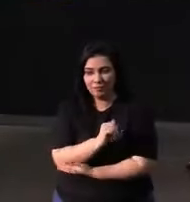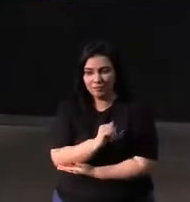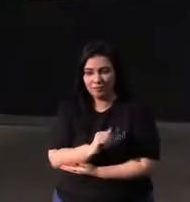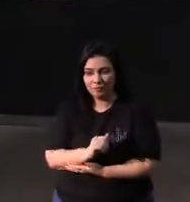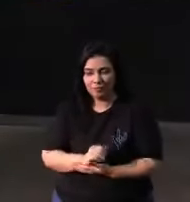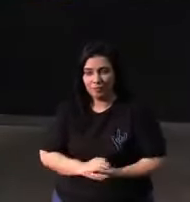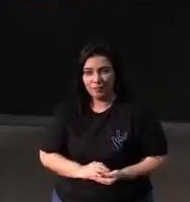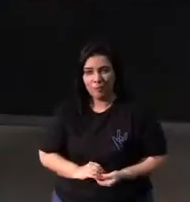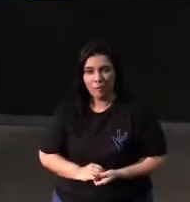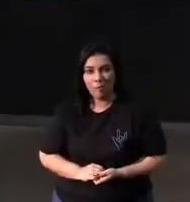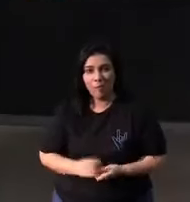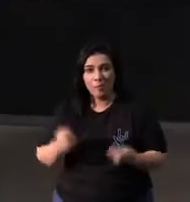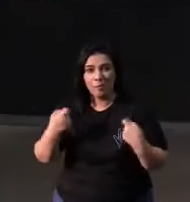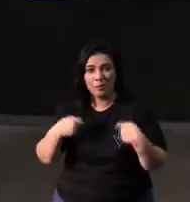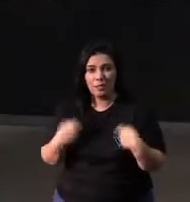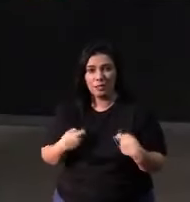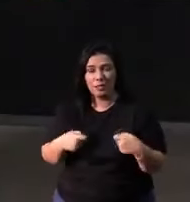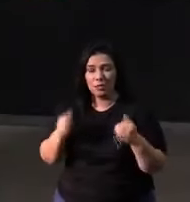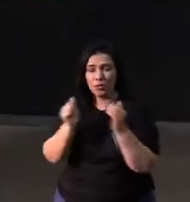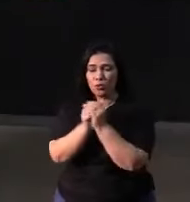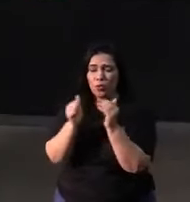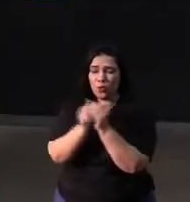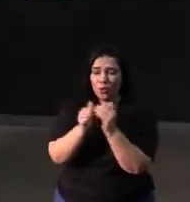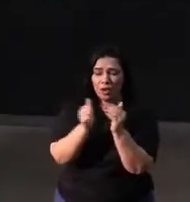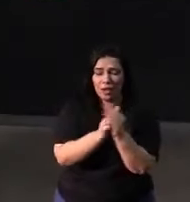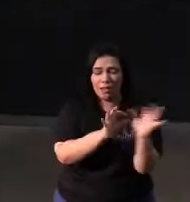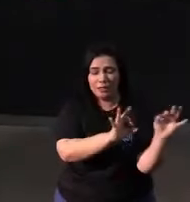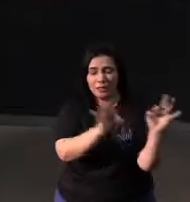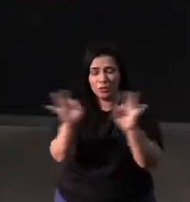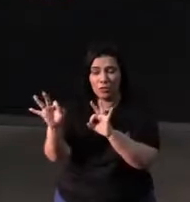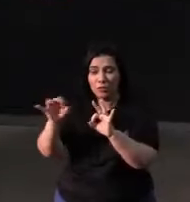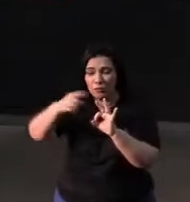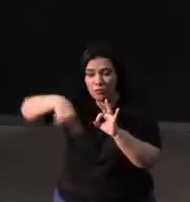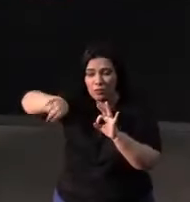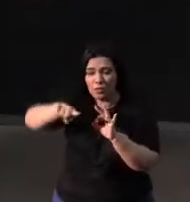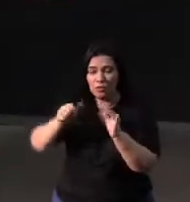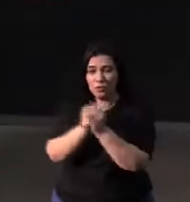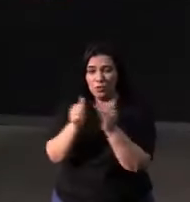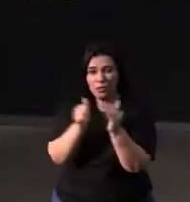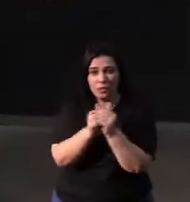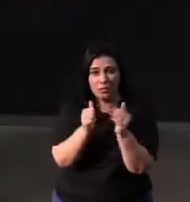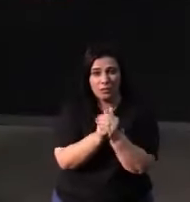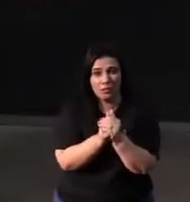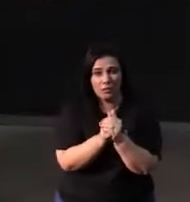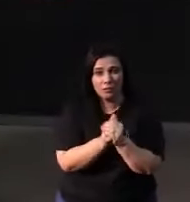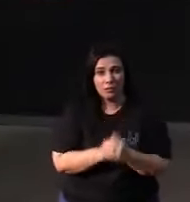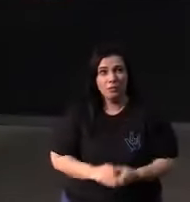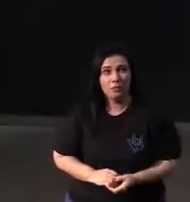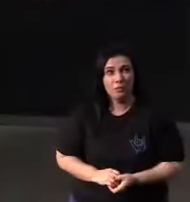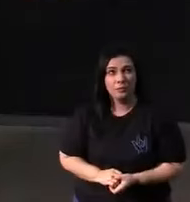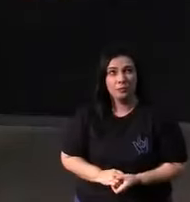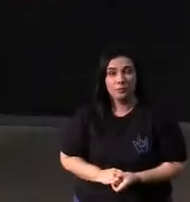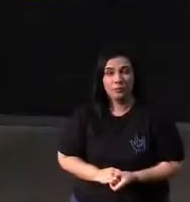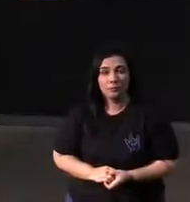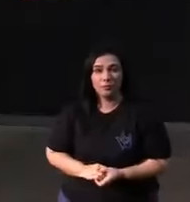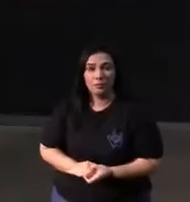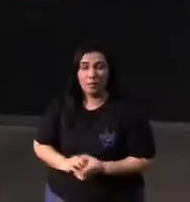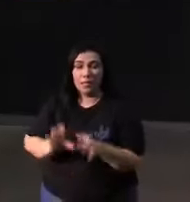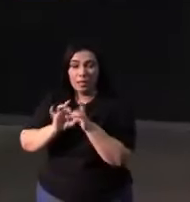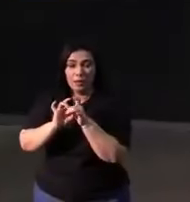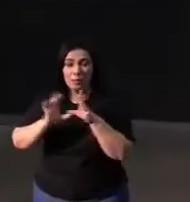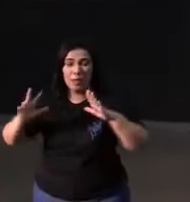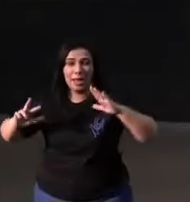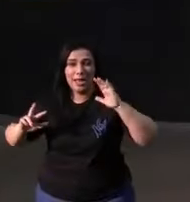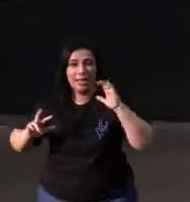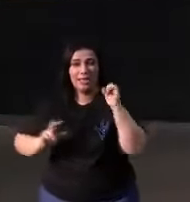lugar. Eu preciso ouvir a igreja orando e intercedendo. Não deixe as escadas da galeria ser um impedimento